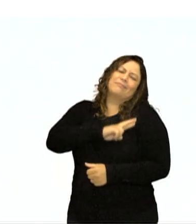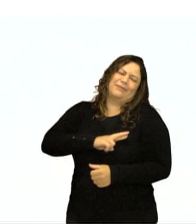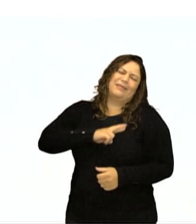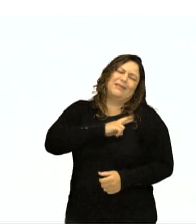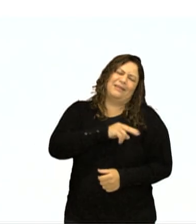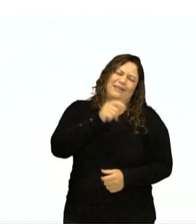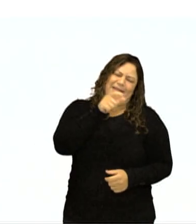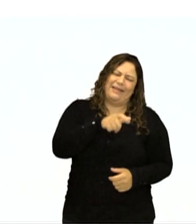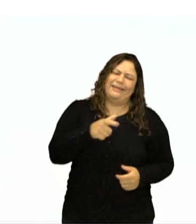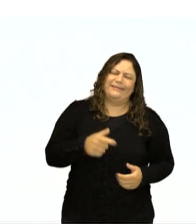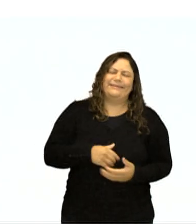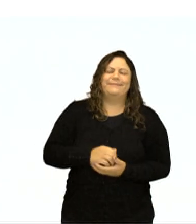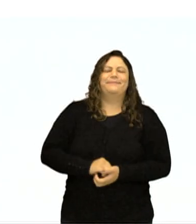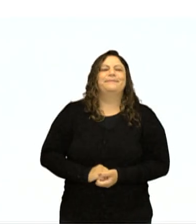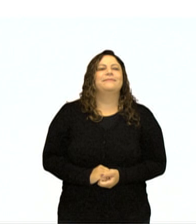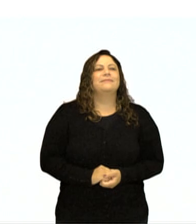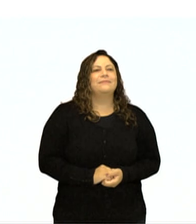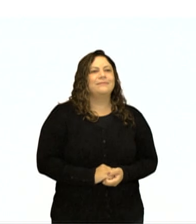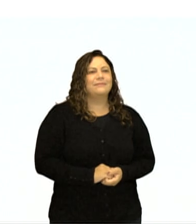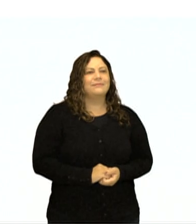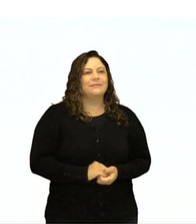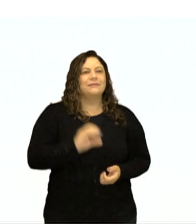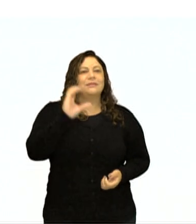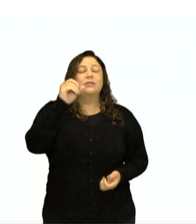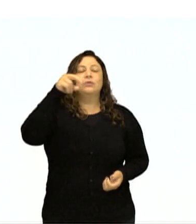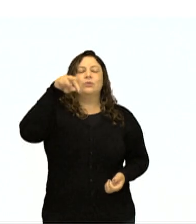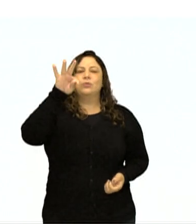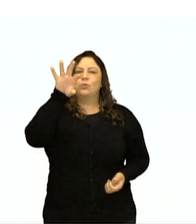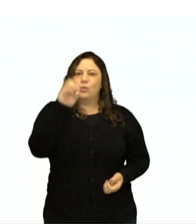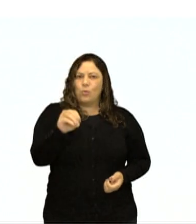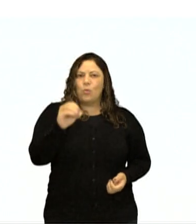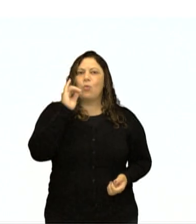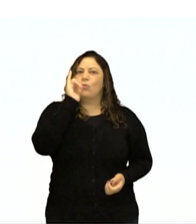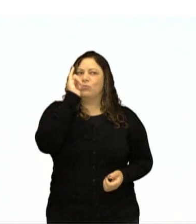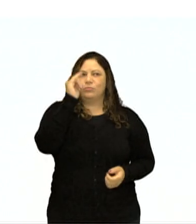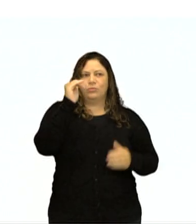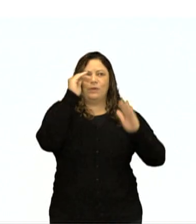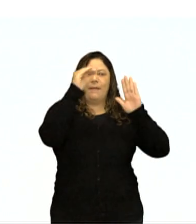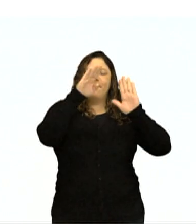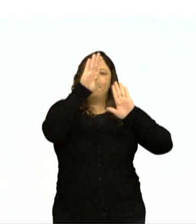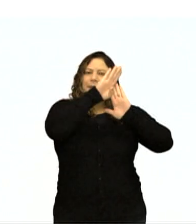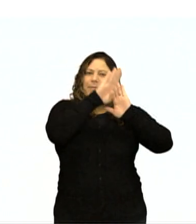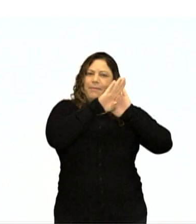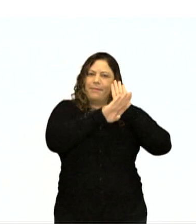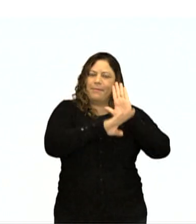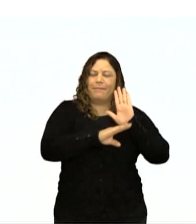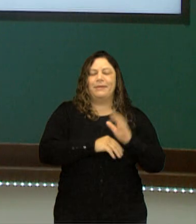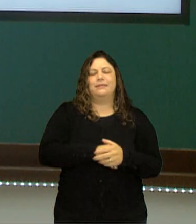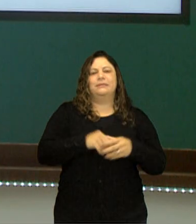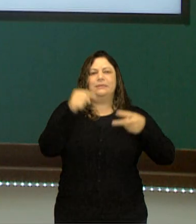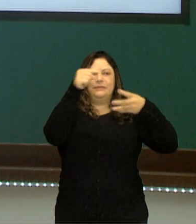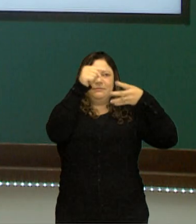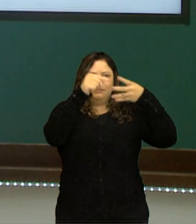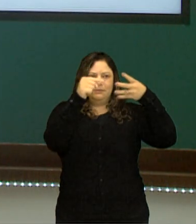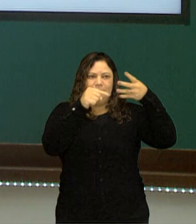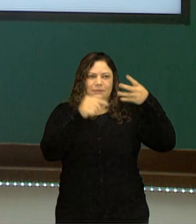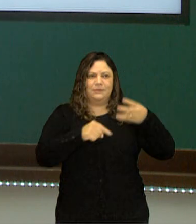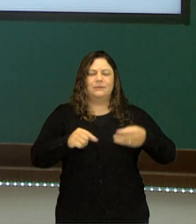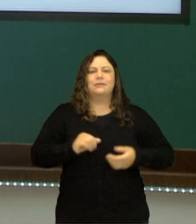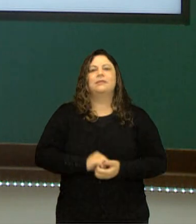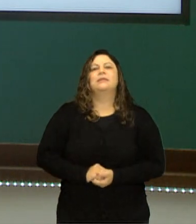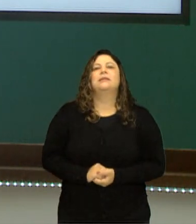com essas paradas. Falando sobre o desfecho, é isso. Norberto não encontrar a